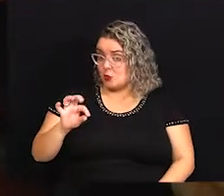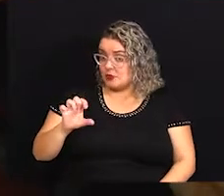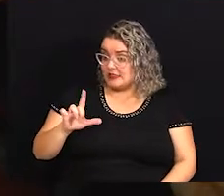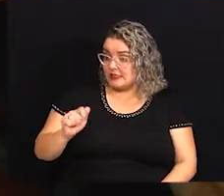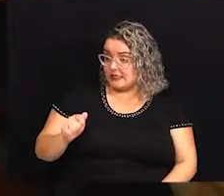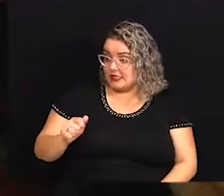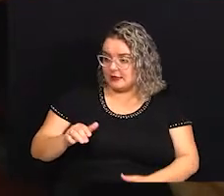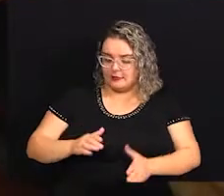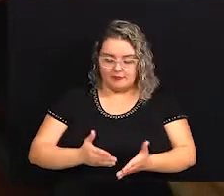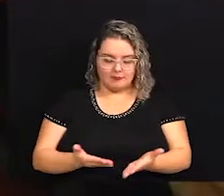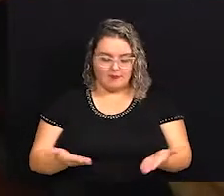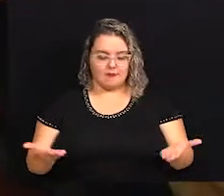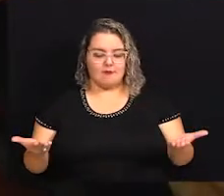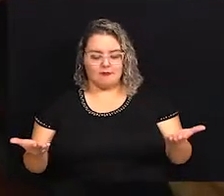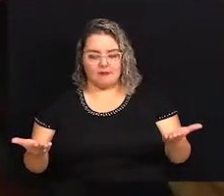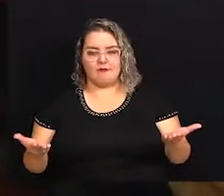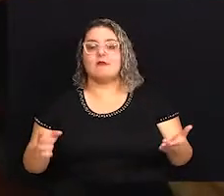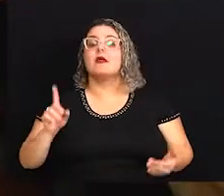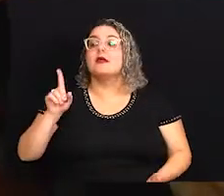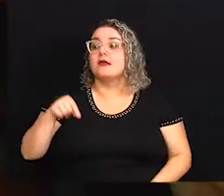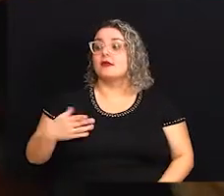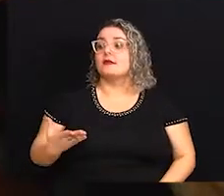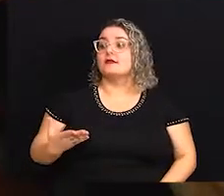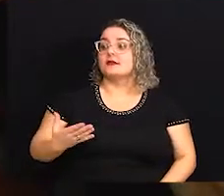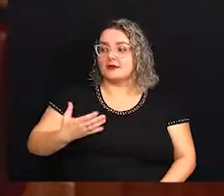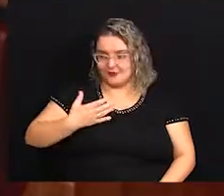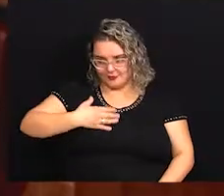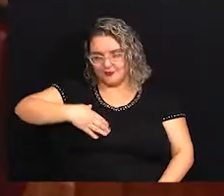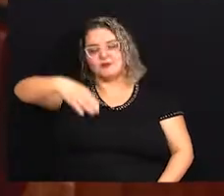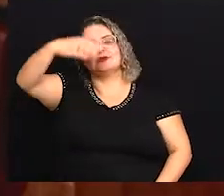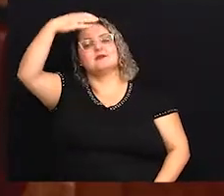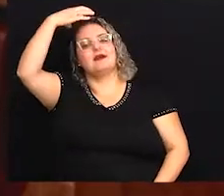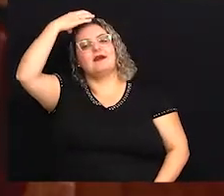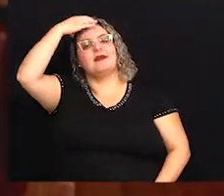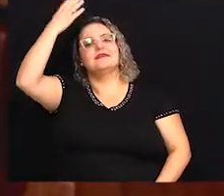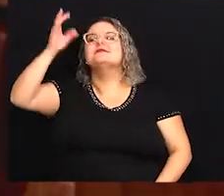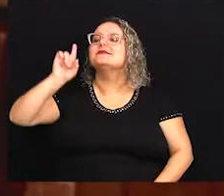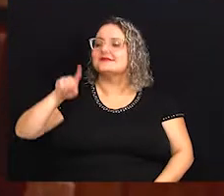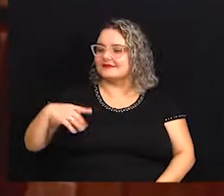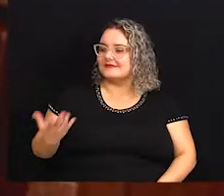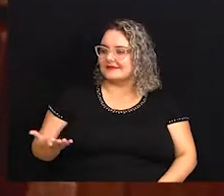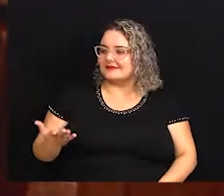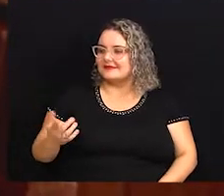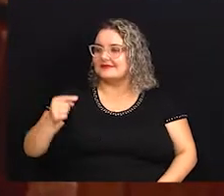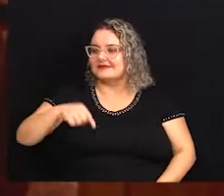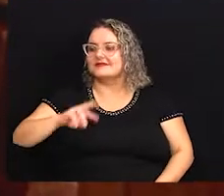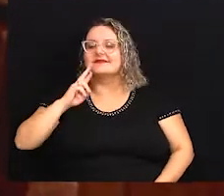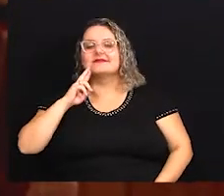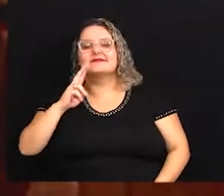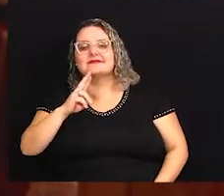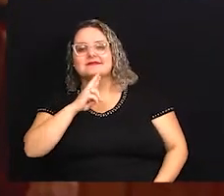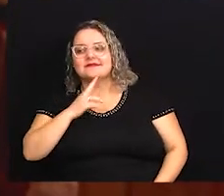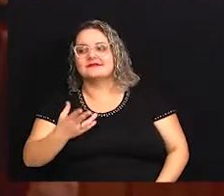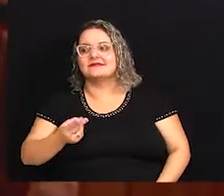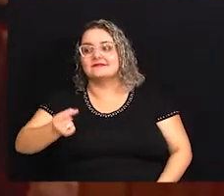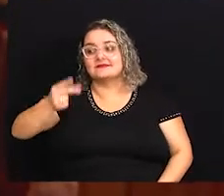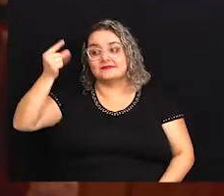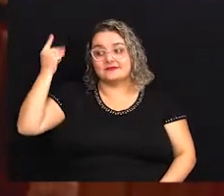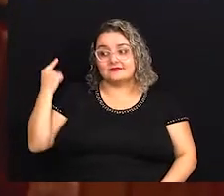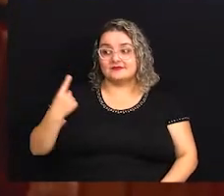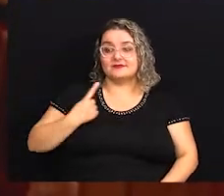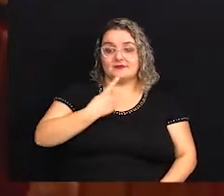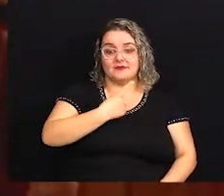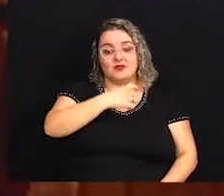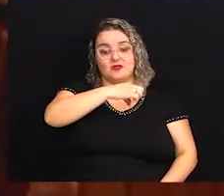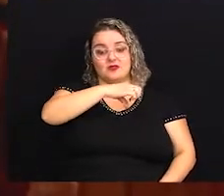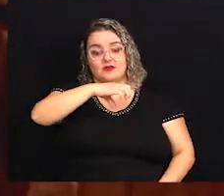costela, um banquete, e é um banquete dos reis, né? Isso. A gente remete aqui no nosso restaurante a era de 900